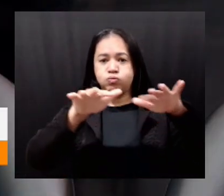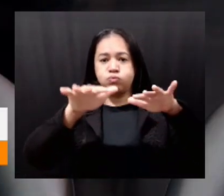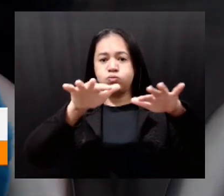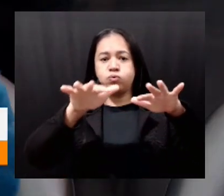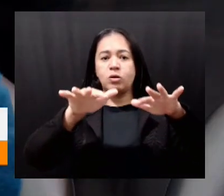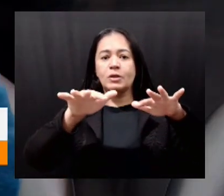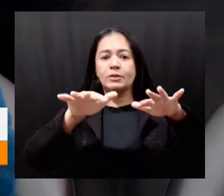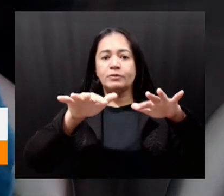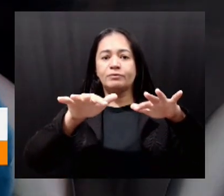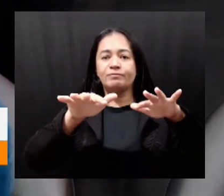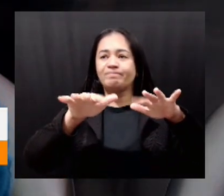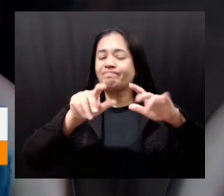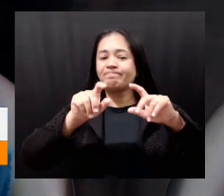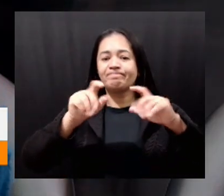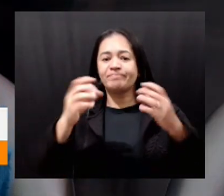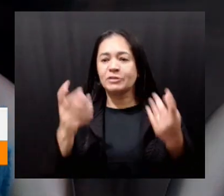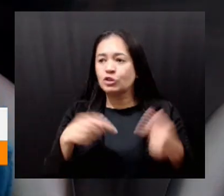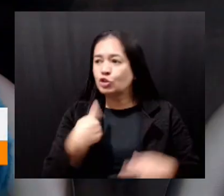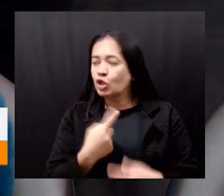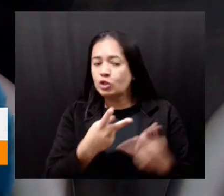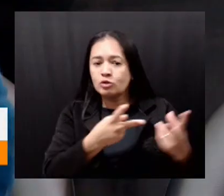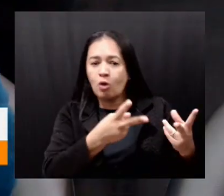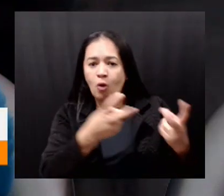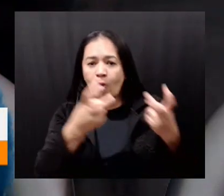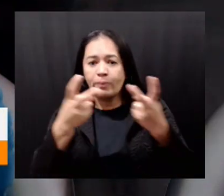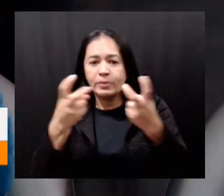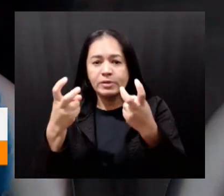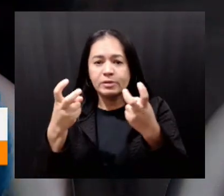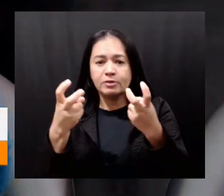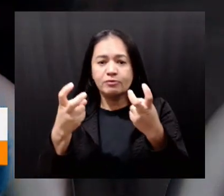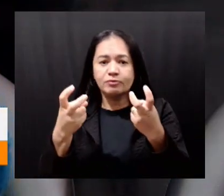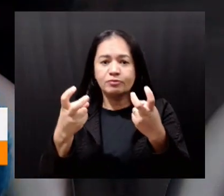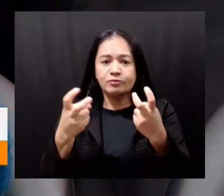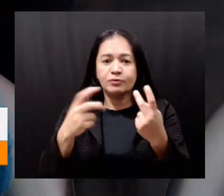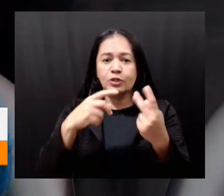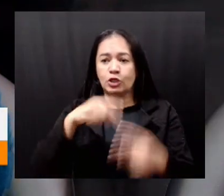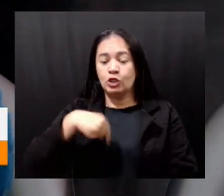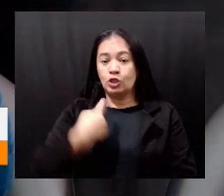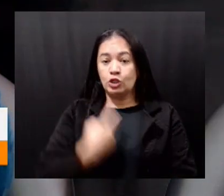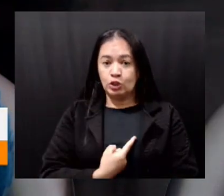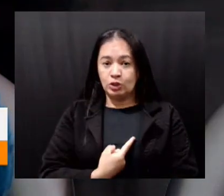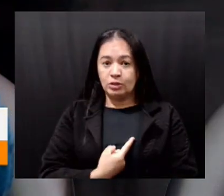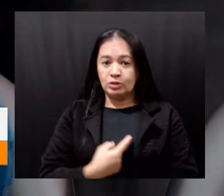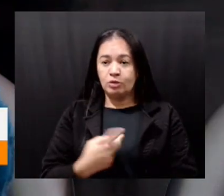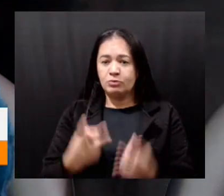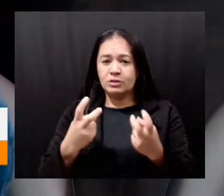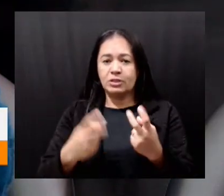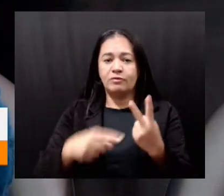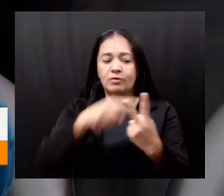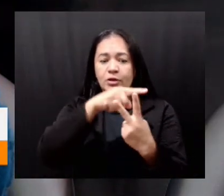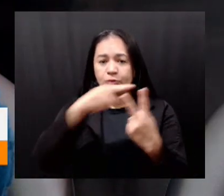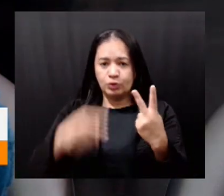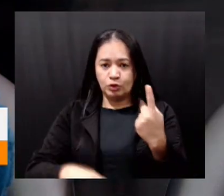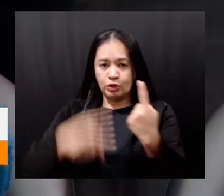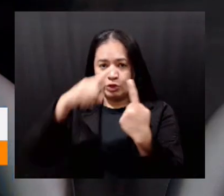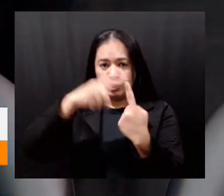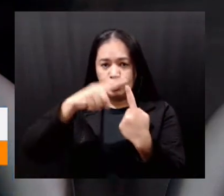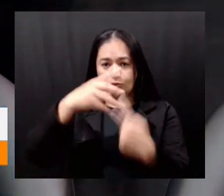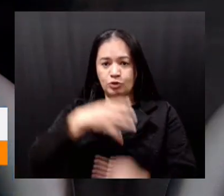possível observar dois tipos de comportamento muito claros, assim, né, ao meu ver. Um